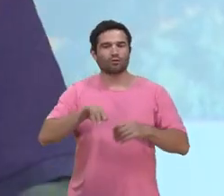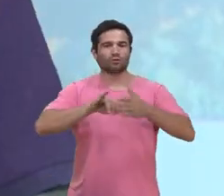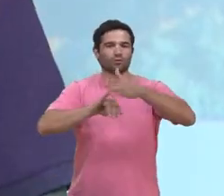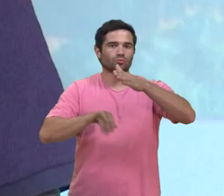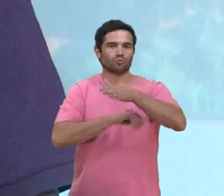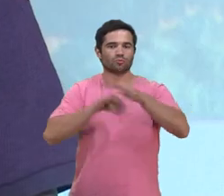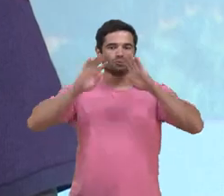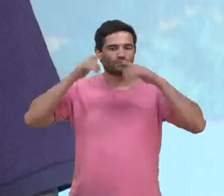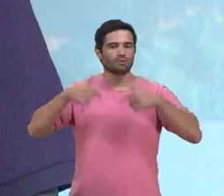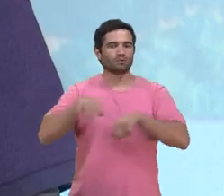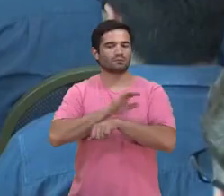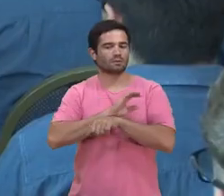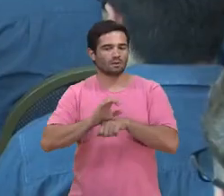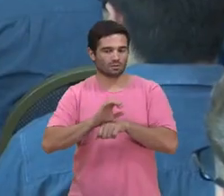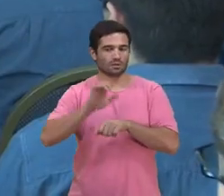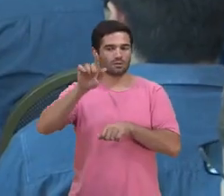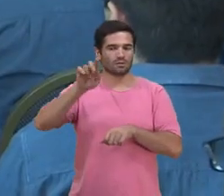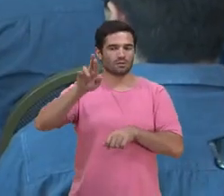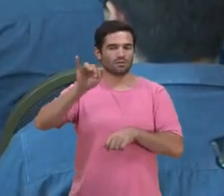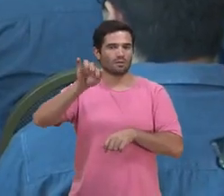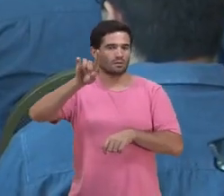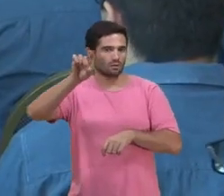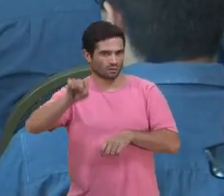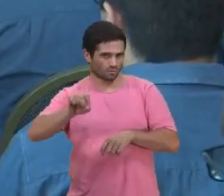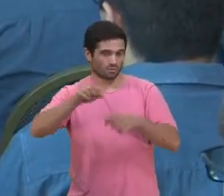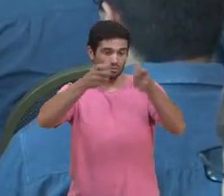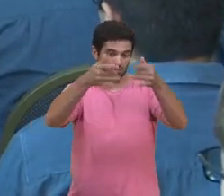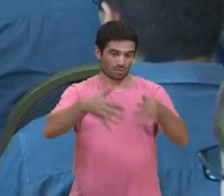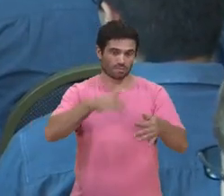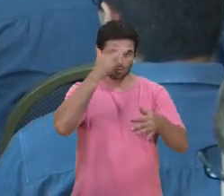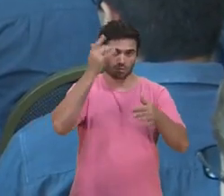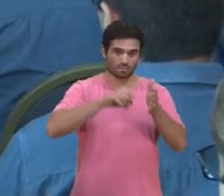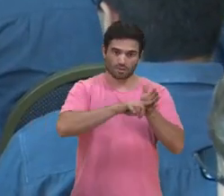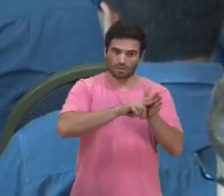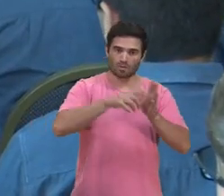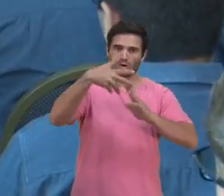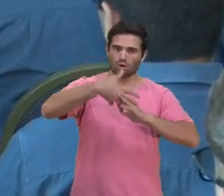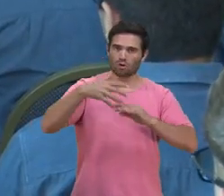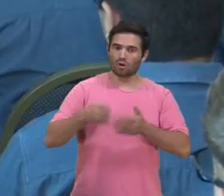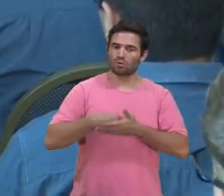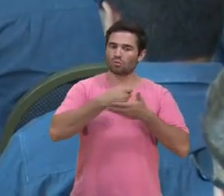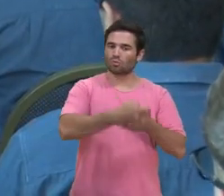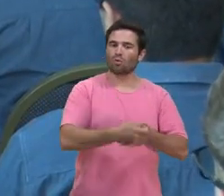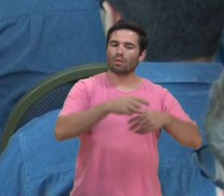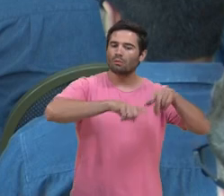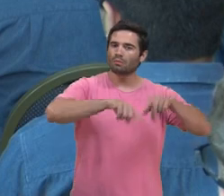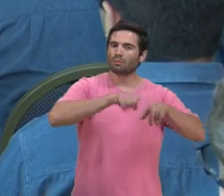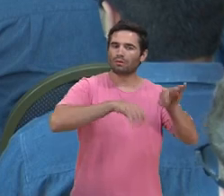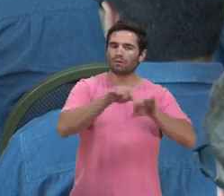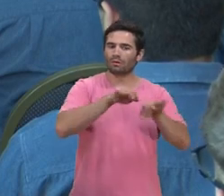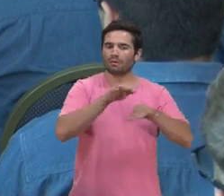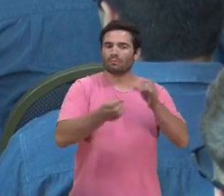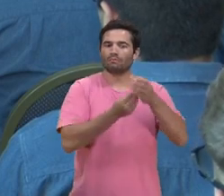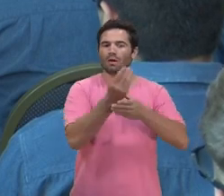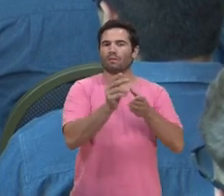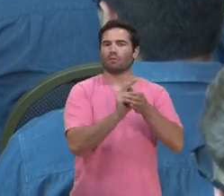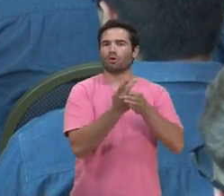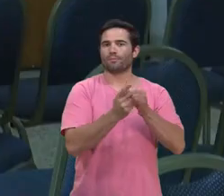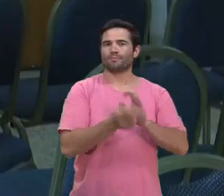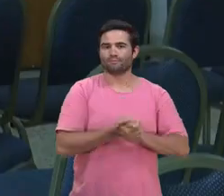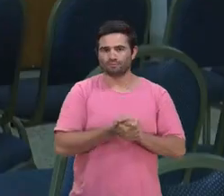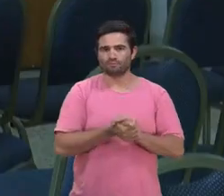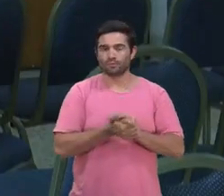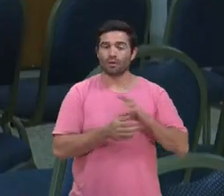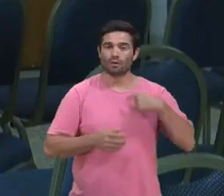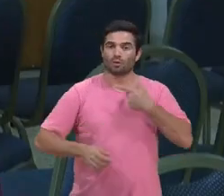Biociências, Geraldo Damasceno, explica que os pesquisadores da UFMS colaboraram com a logística e a elaboração da